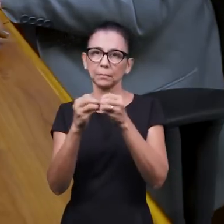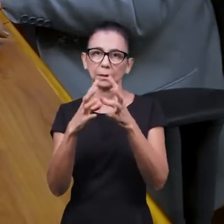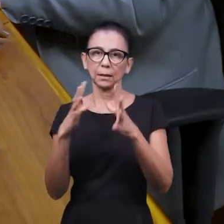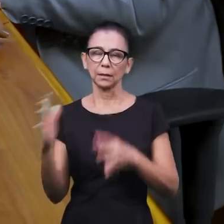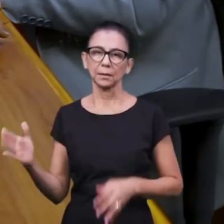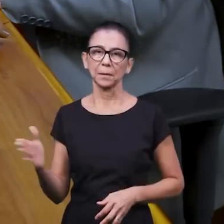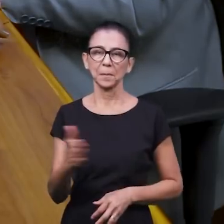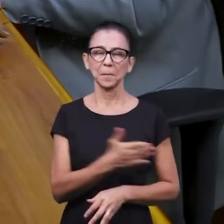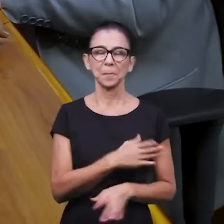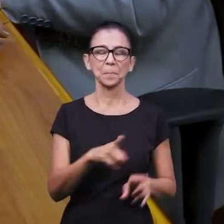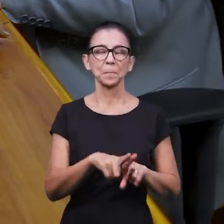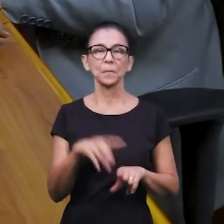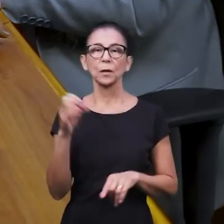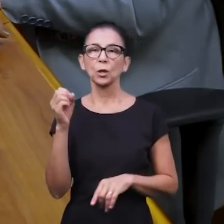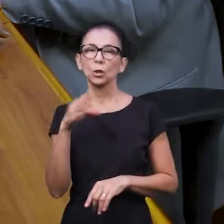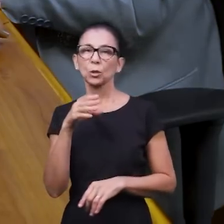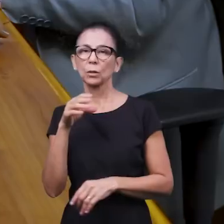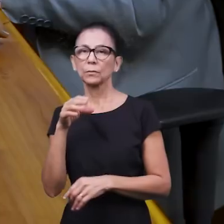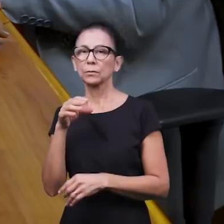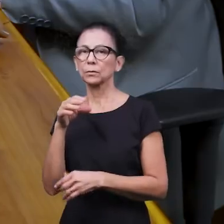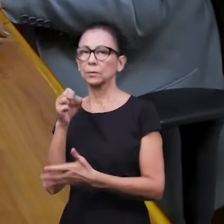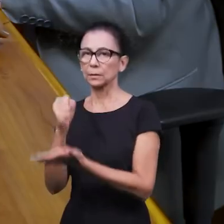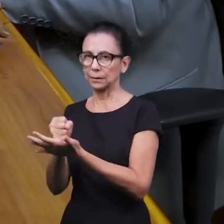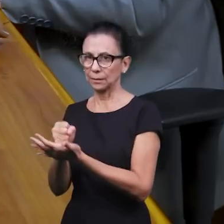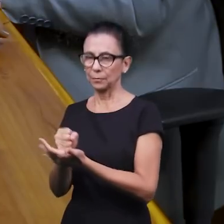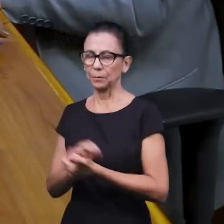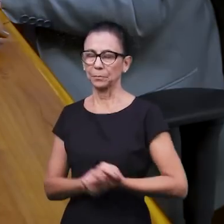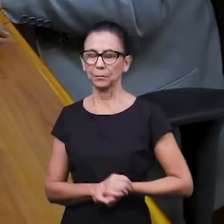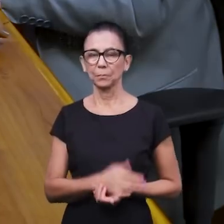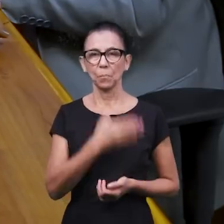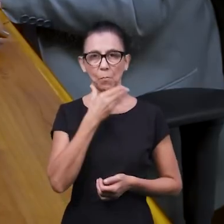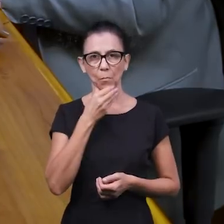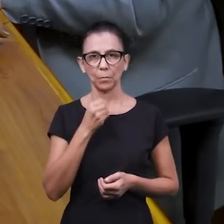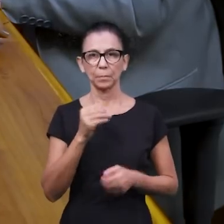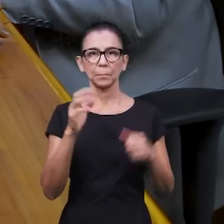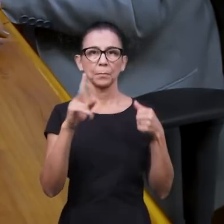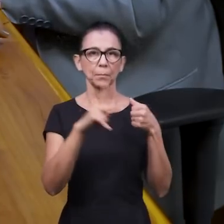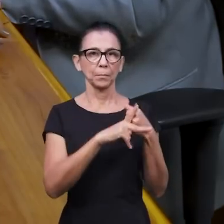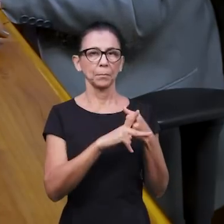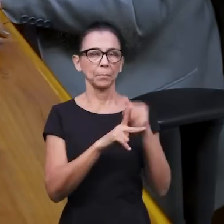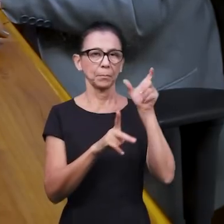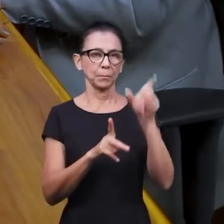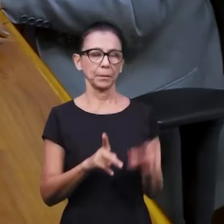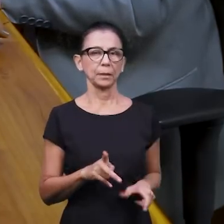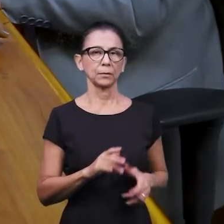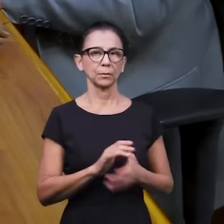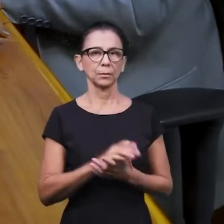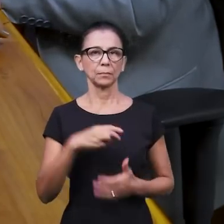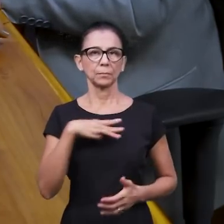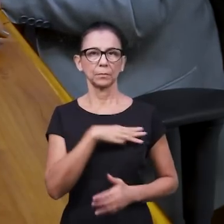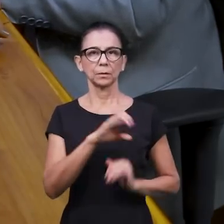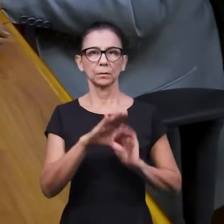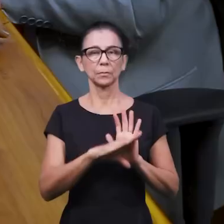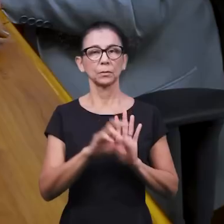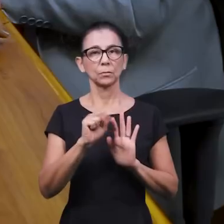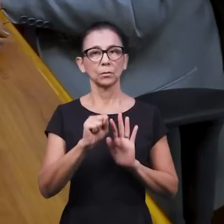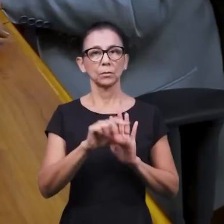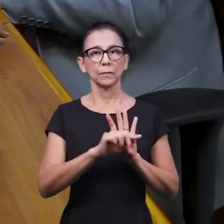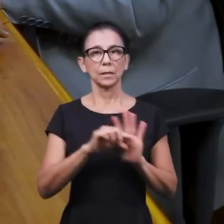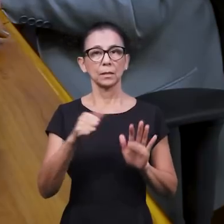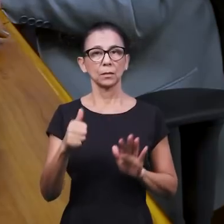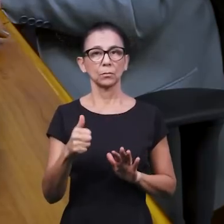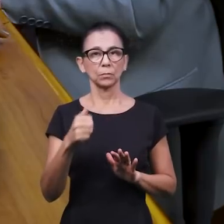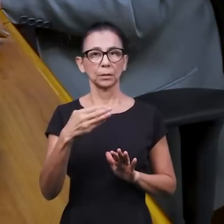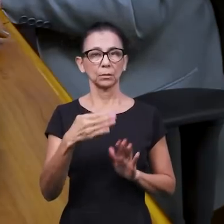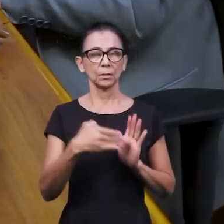Por exemplo, falando do Novo Testamento, lembrando aqui também de Pedro. Pedro, aqui em Mateus 8, 14 a 15,